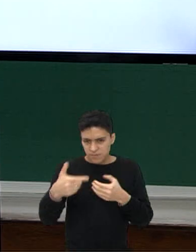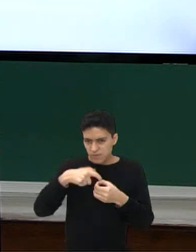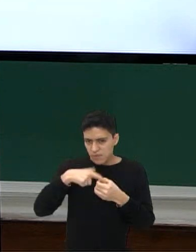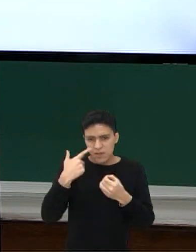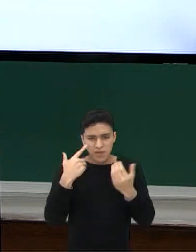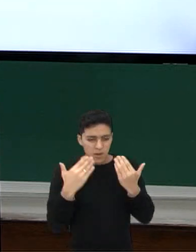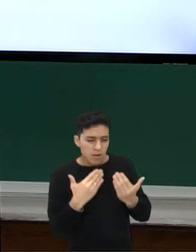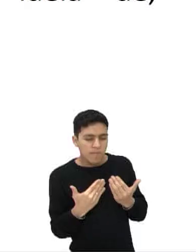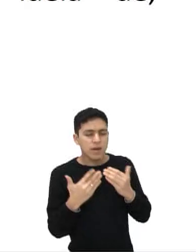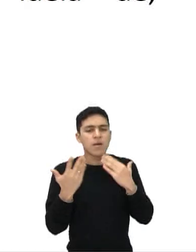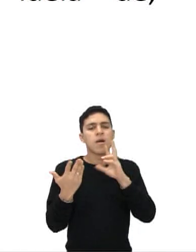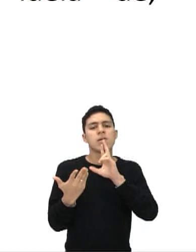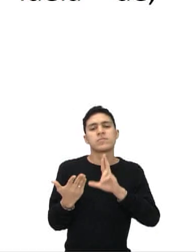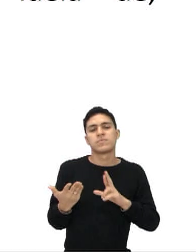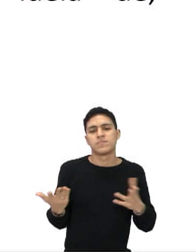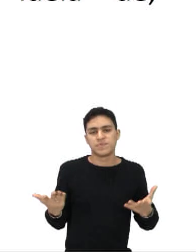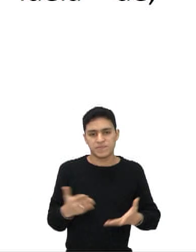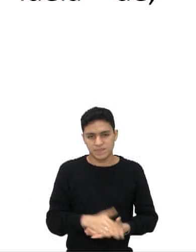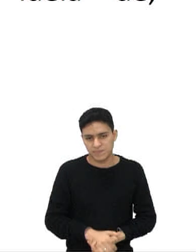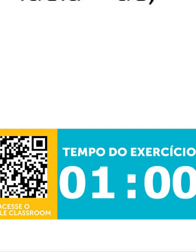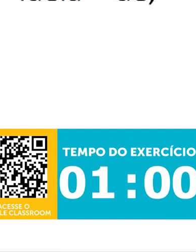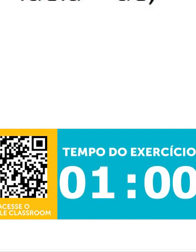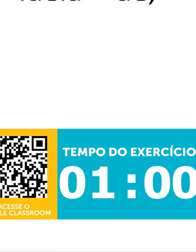para comparar as nossas respostas.